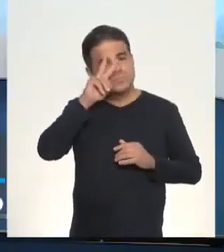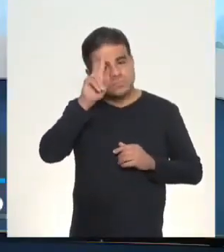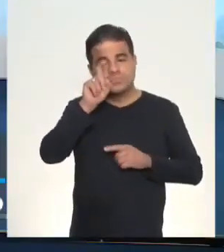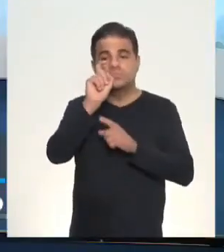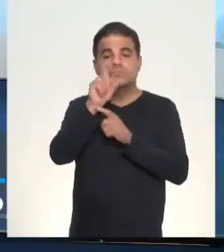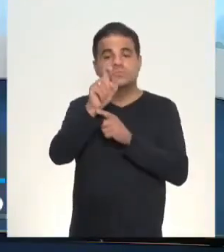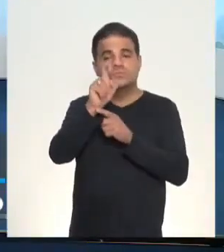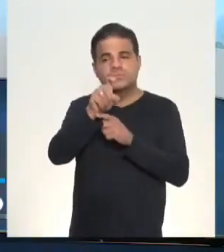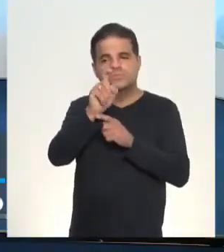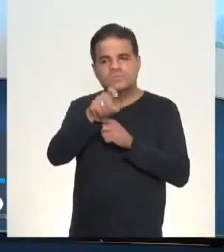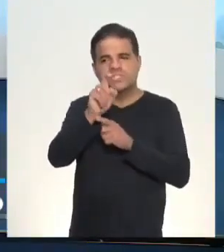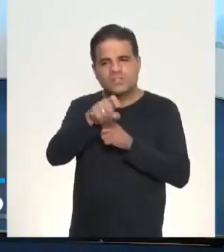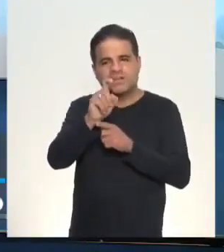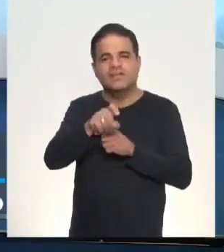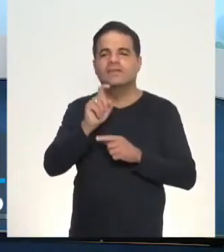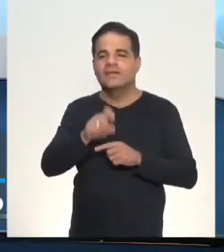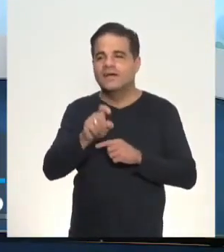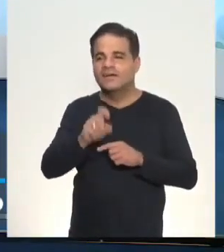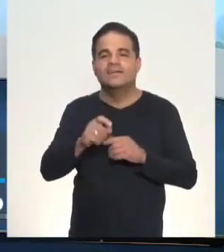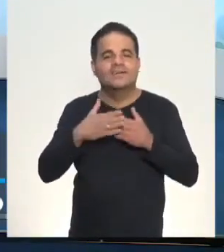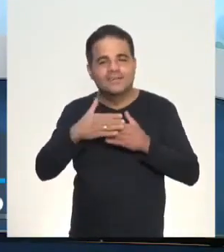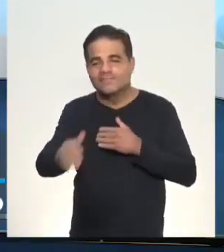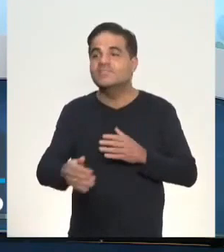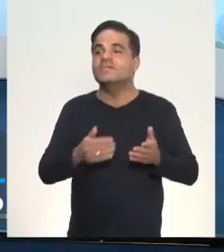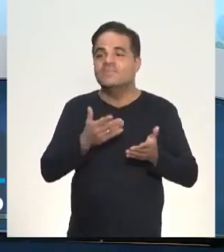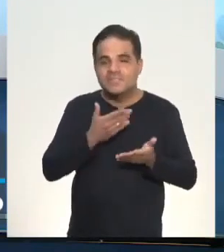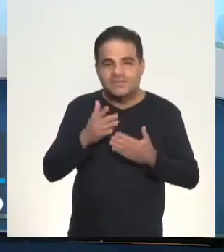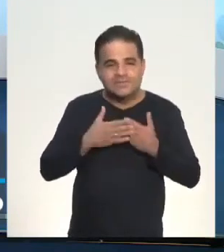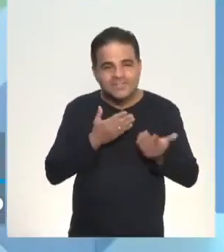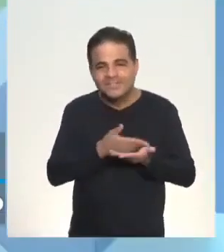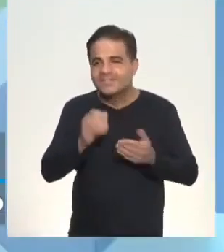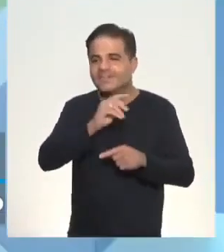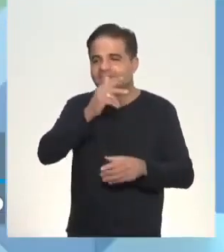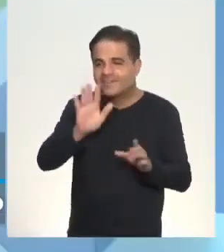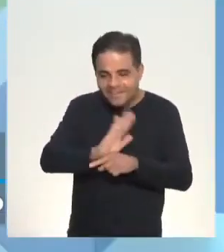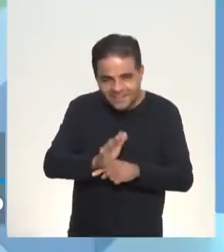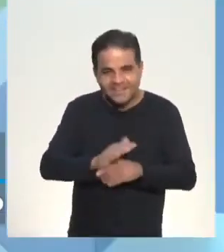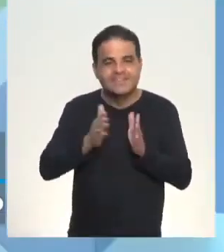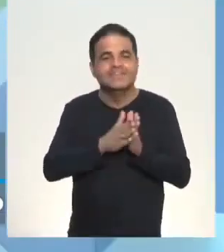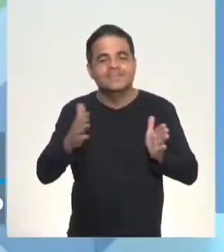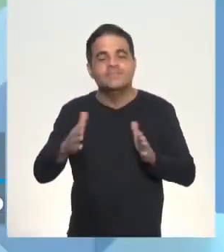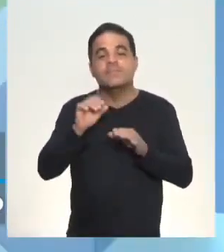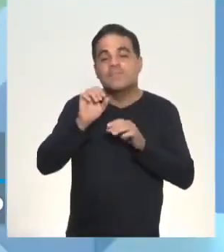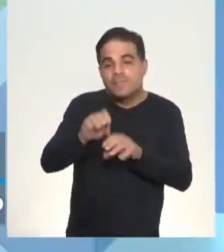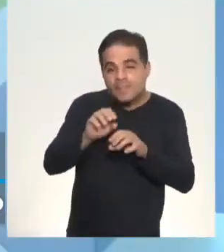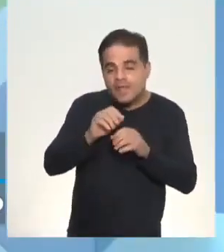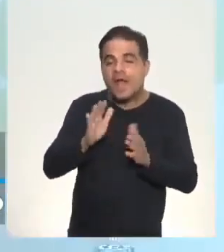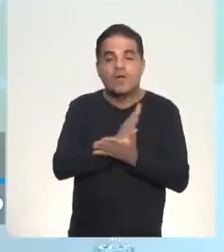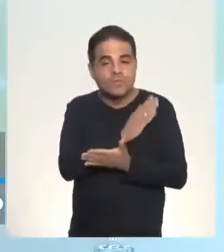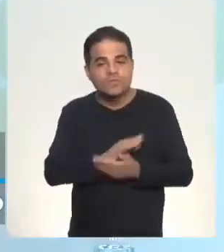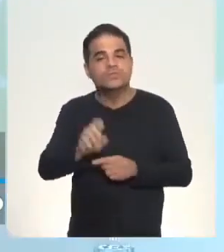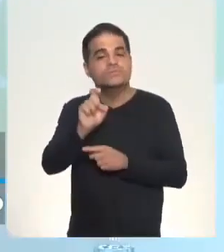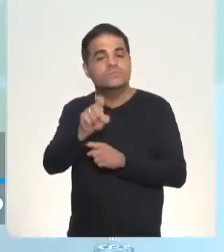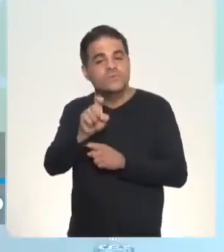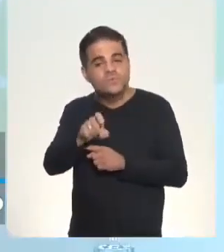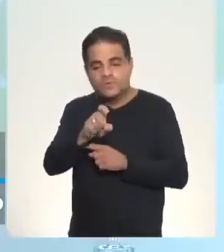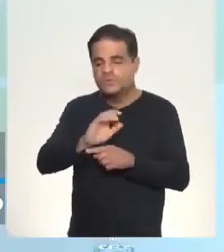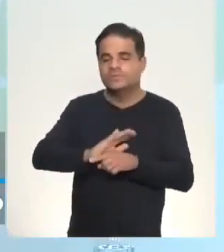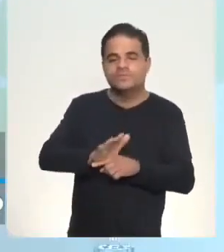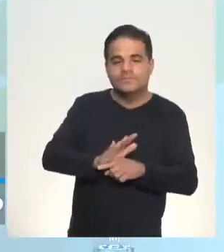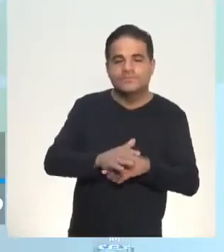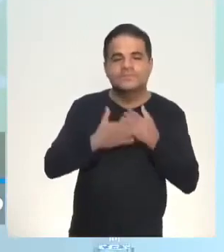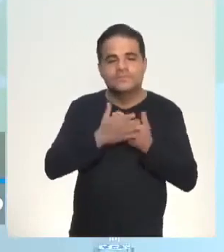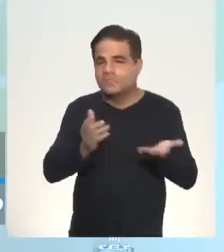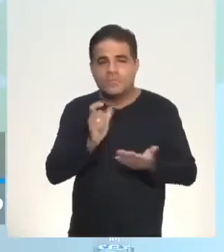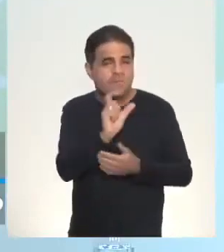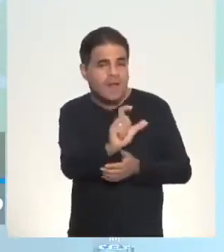Que alguns vídeos, que eu não entendo nada de TikTok, tá, gente? Só vejo alguma coisa ali, mas alguns vídeos, eles são totalmente sem